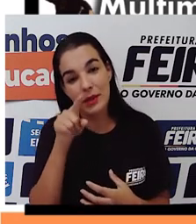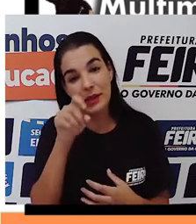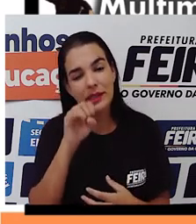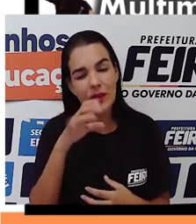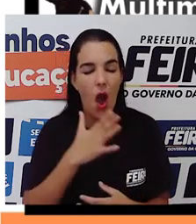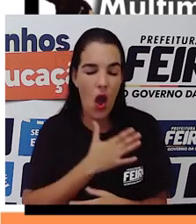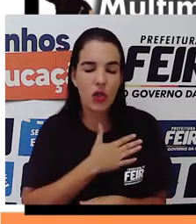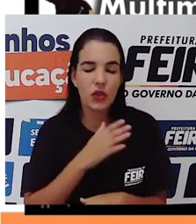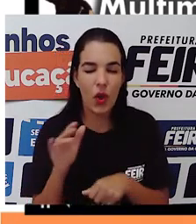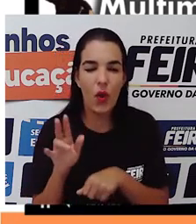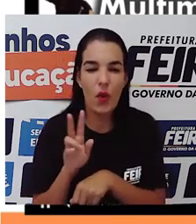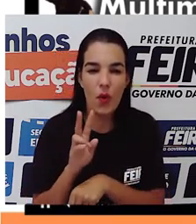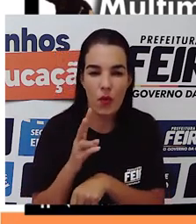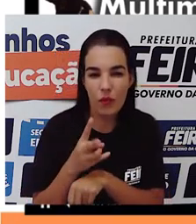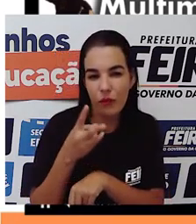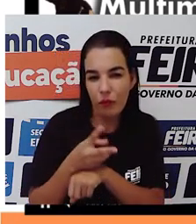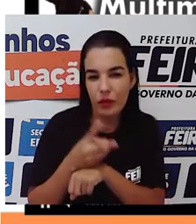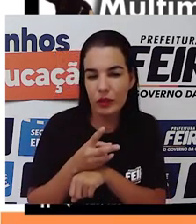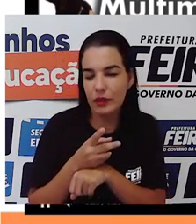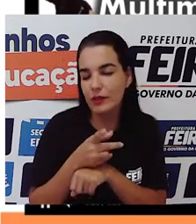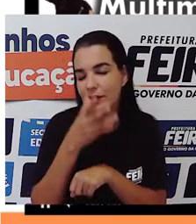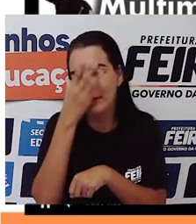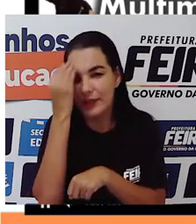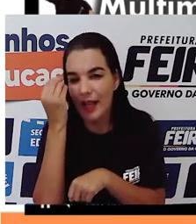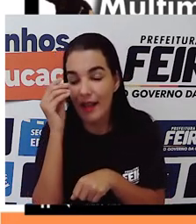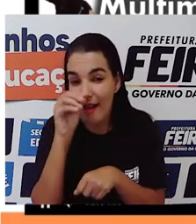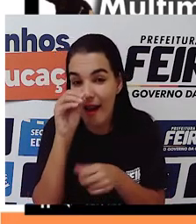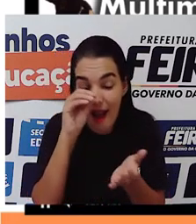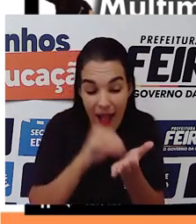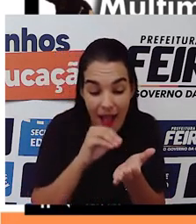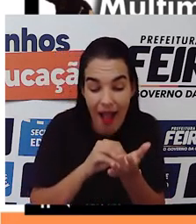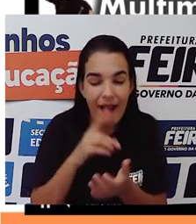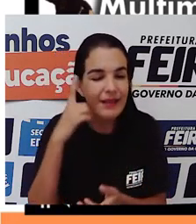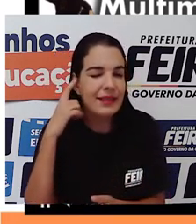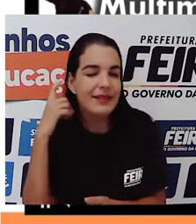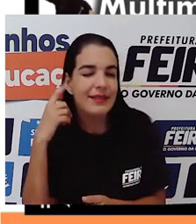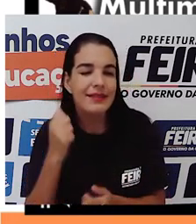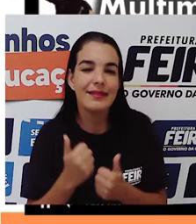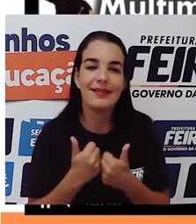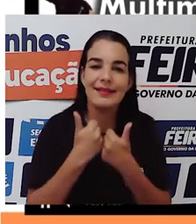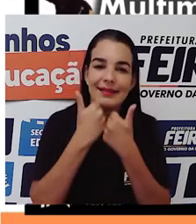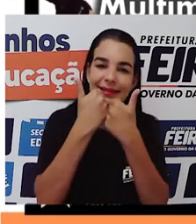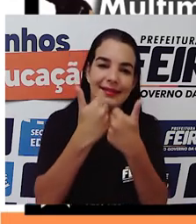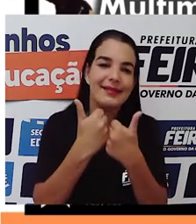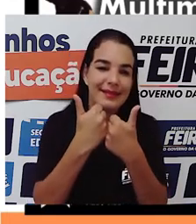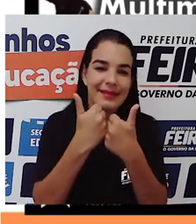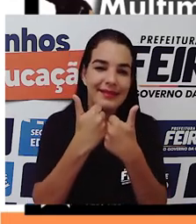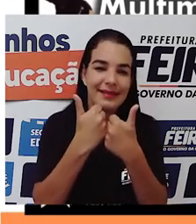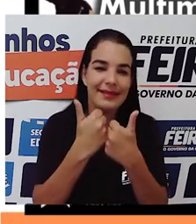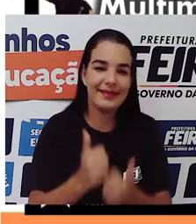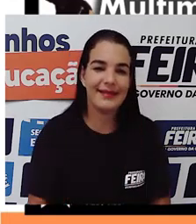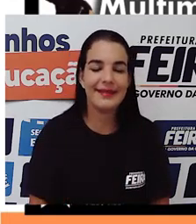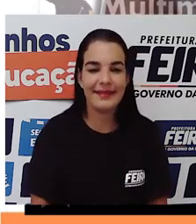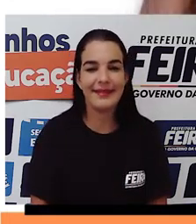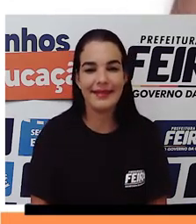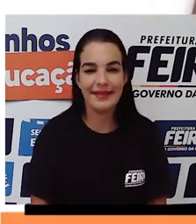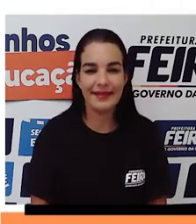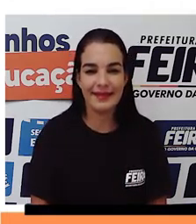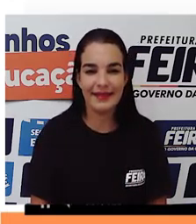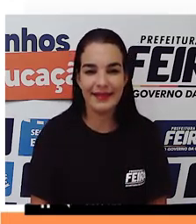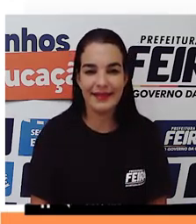desse vídeo, não esqueça de se inscrever no canal, ativar o sininho, fazer o seu comentário e dar o seu joinha.